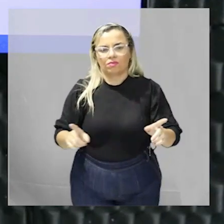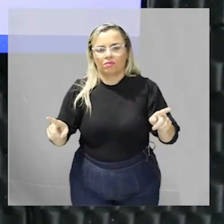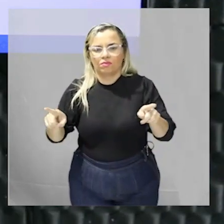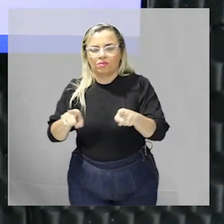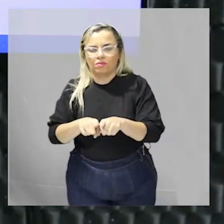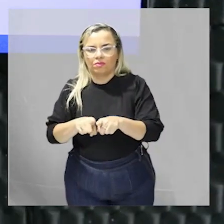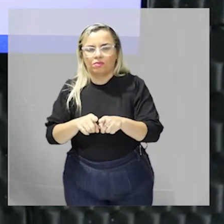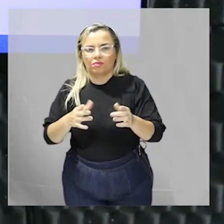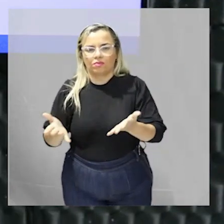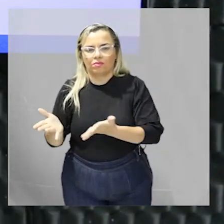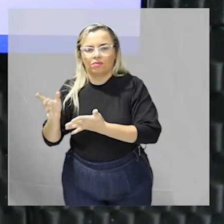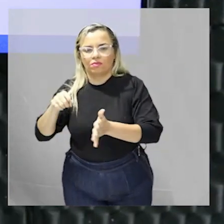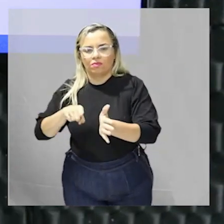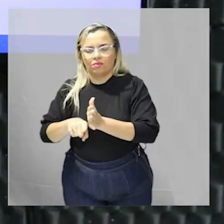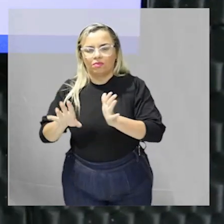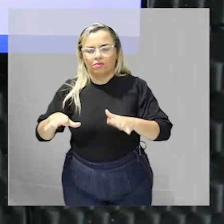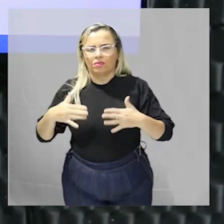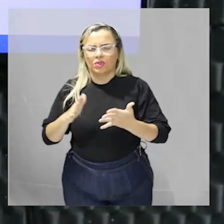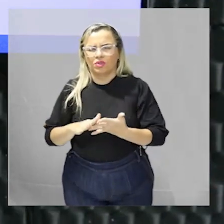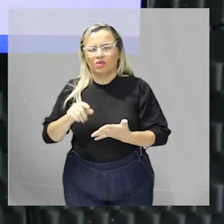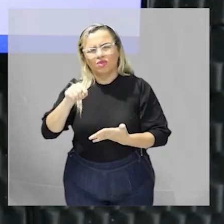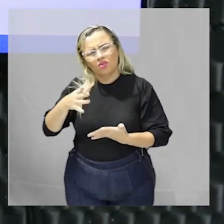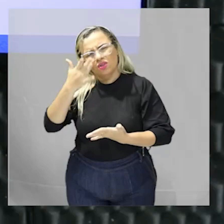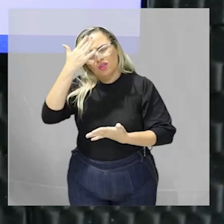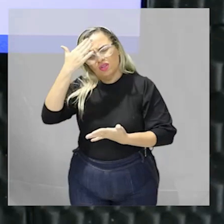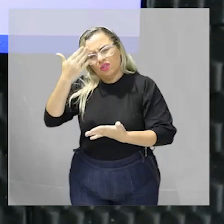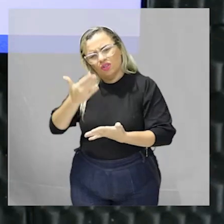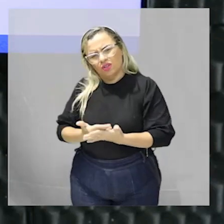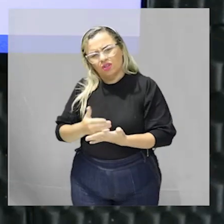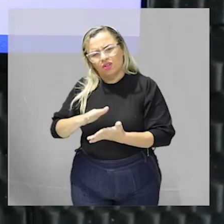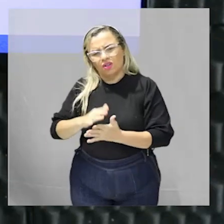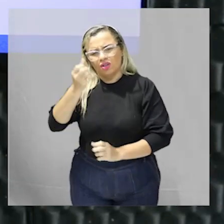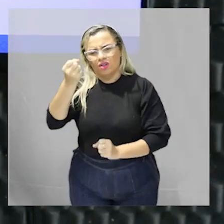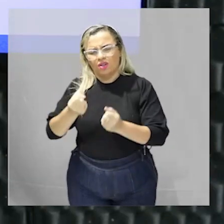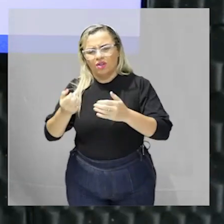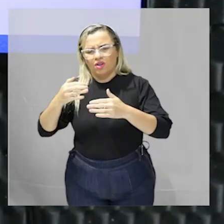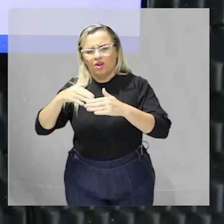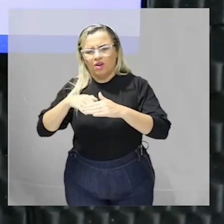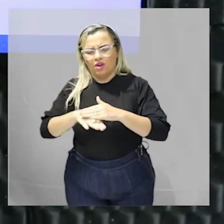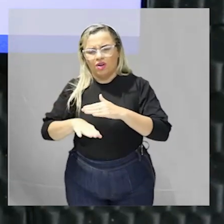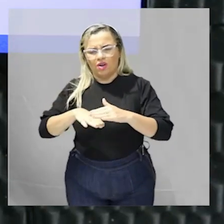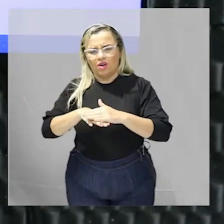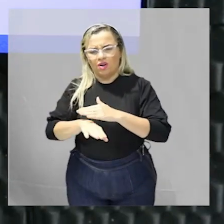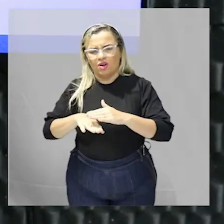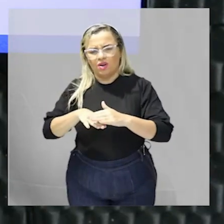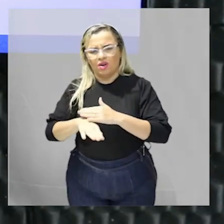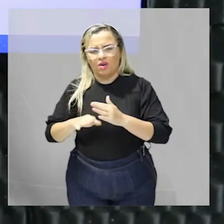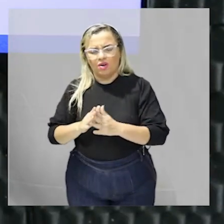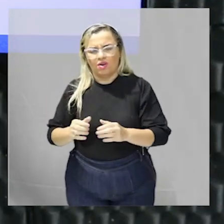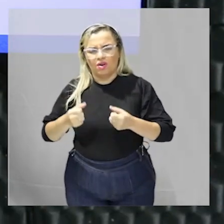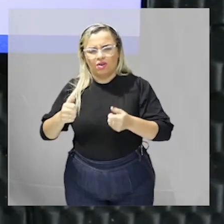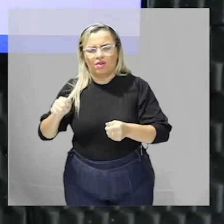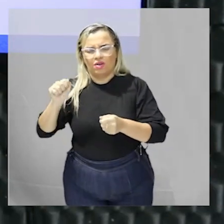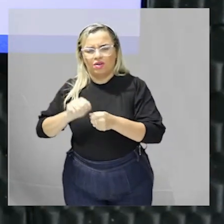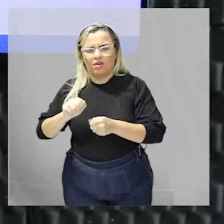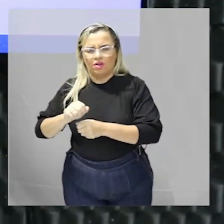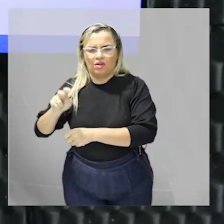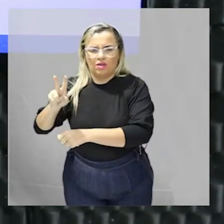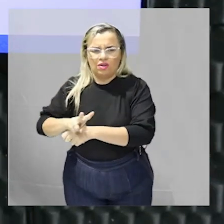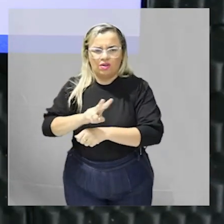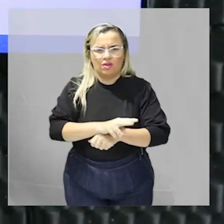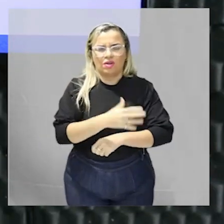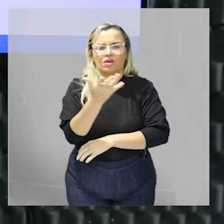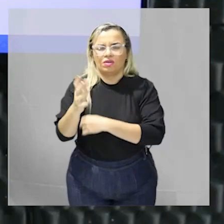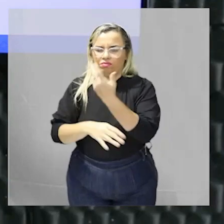pergunta aqui: você acredita que a indústria gráfica pode fazer algo para cuidar da natureza? Só pode,